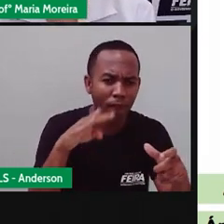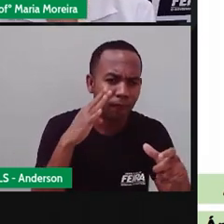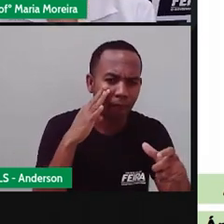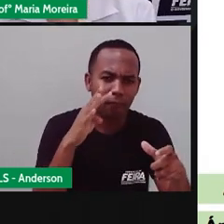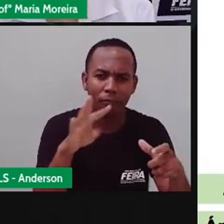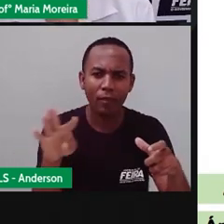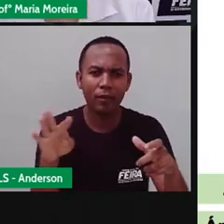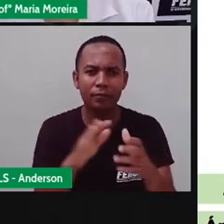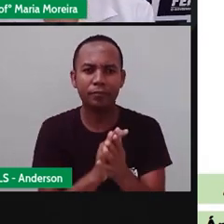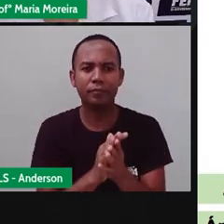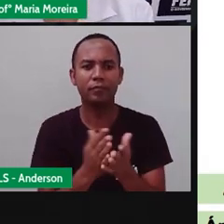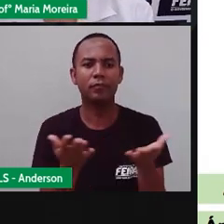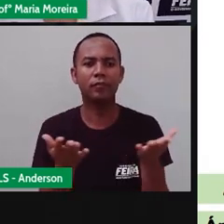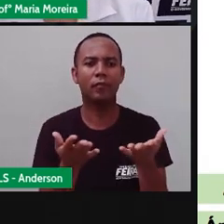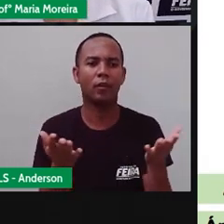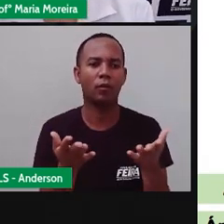né?